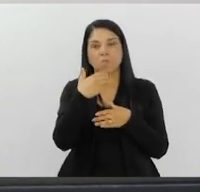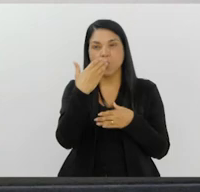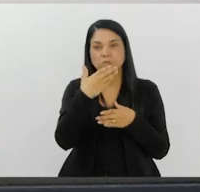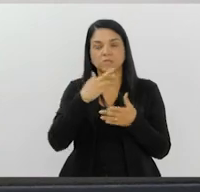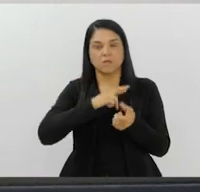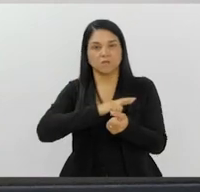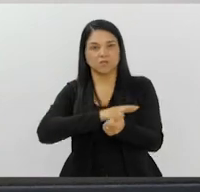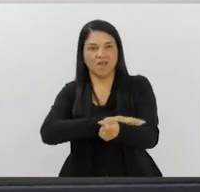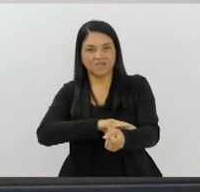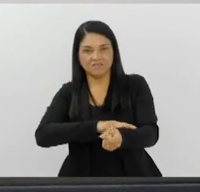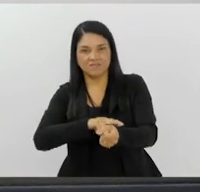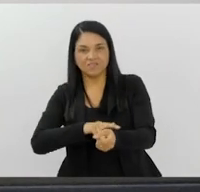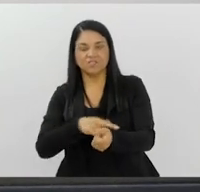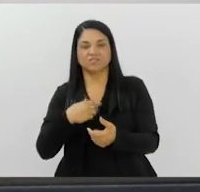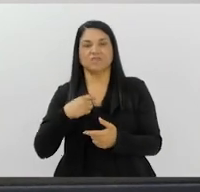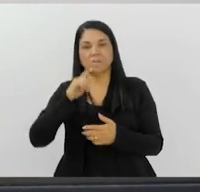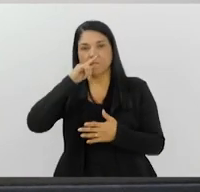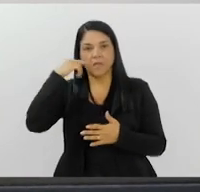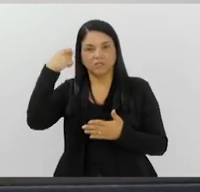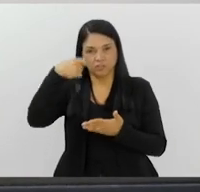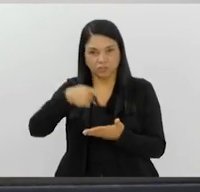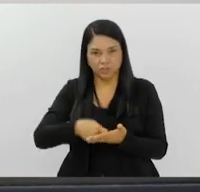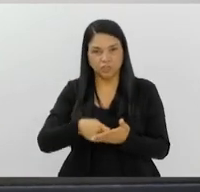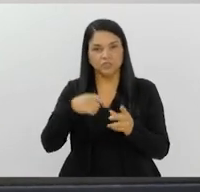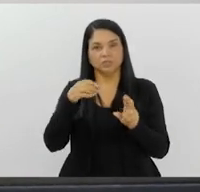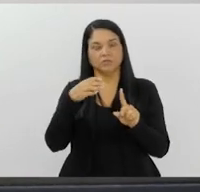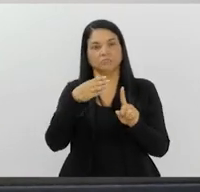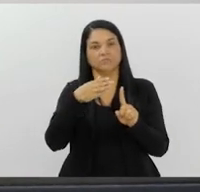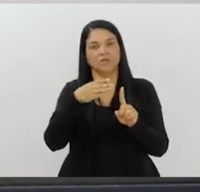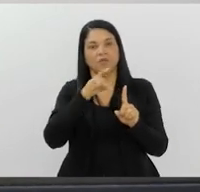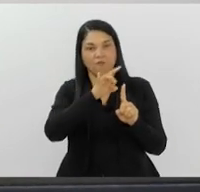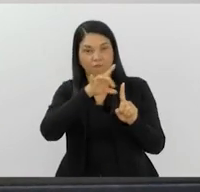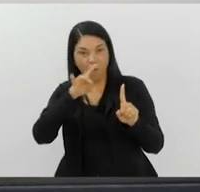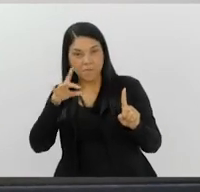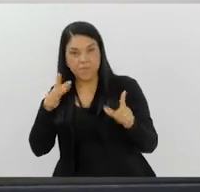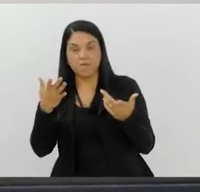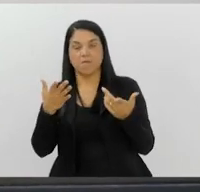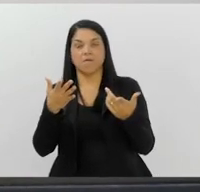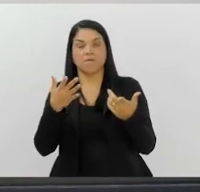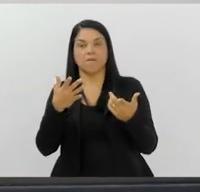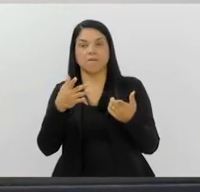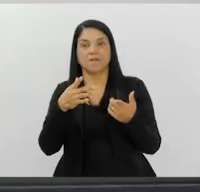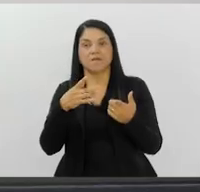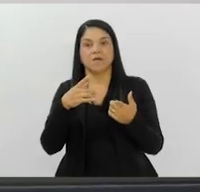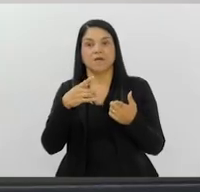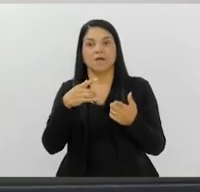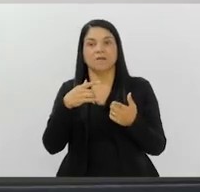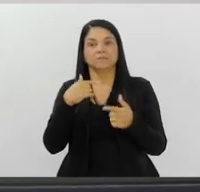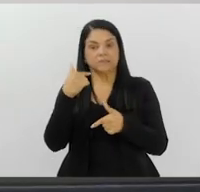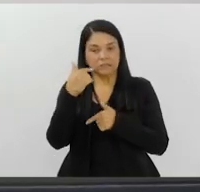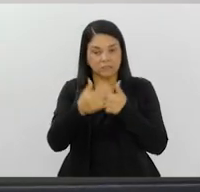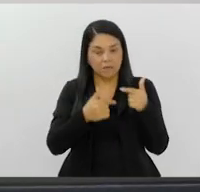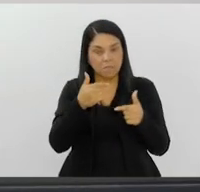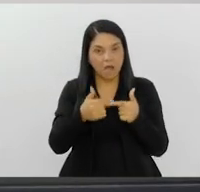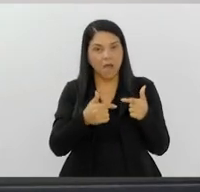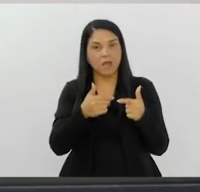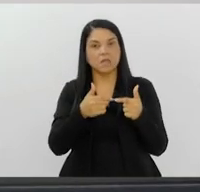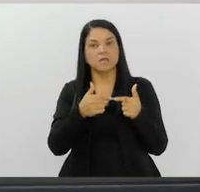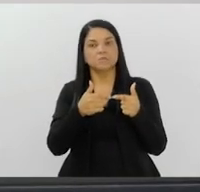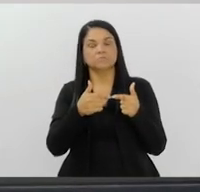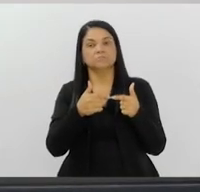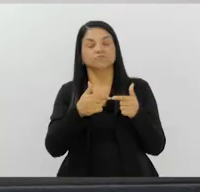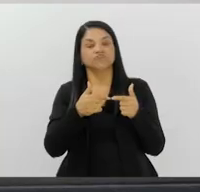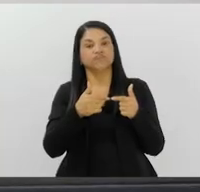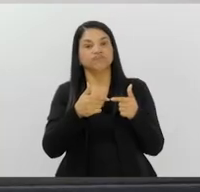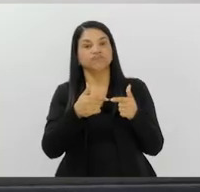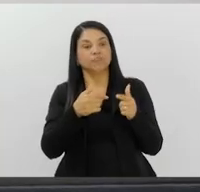machistas lgbtfóbicos como uma forma que muitas vezes a gente trabalha pelo negativo criticar e punir a gente resolveu